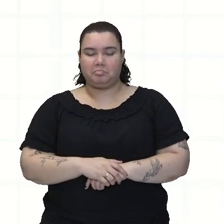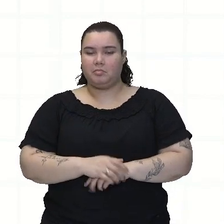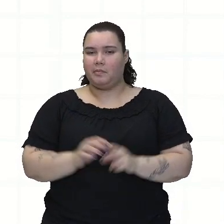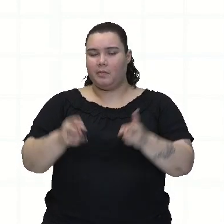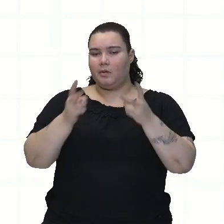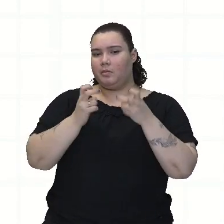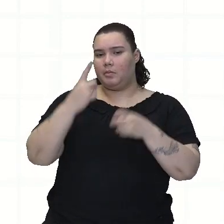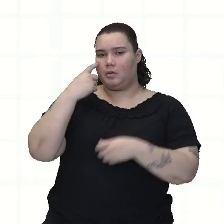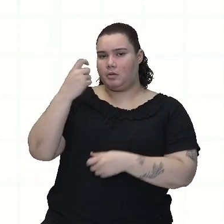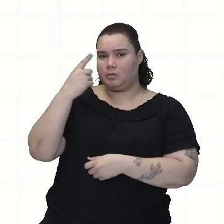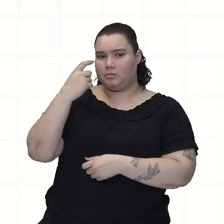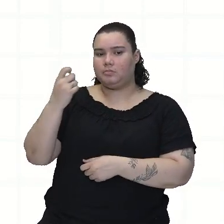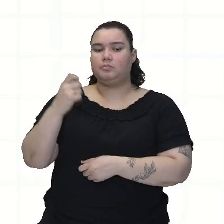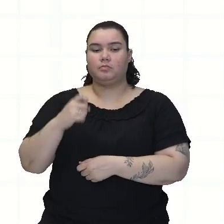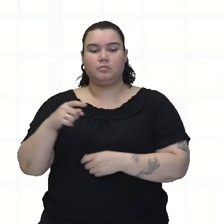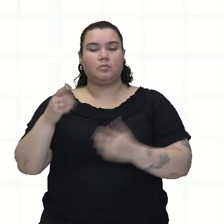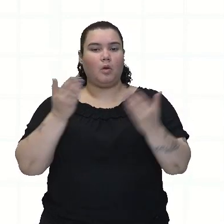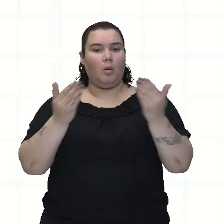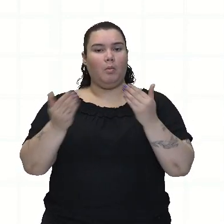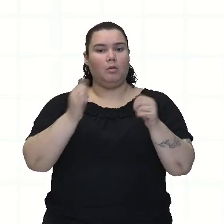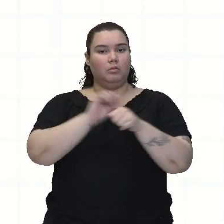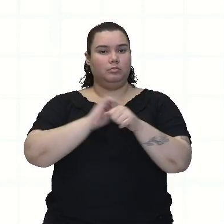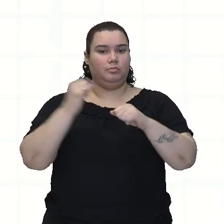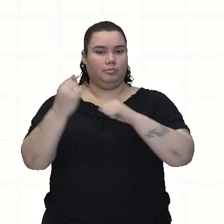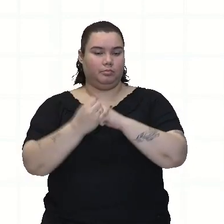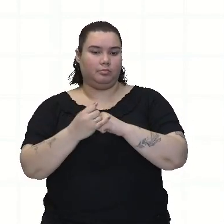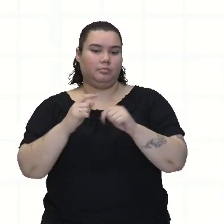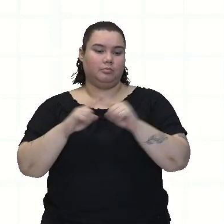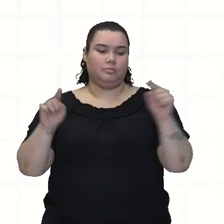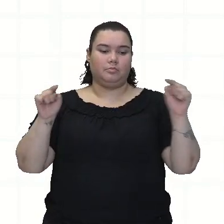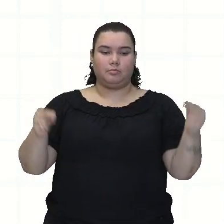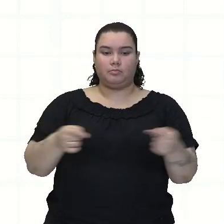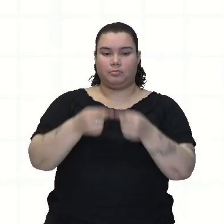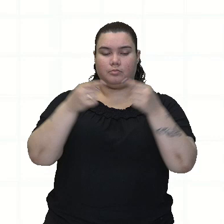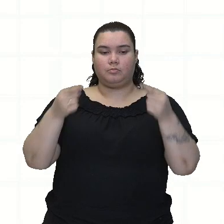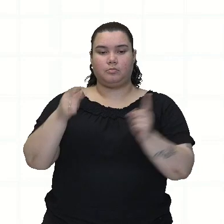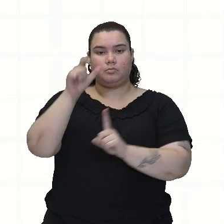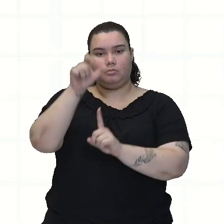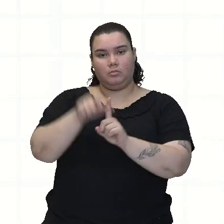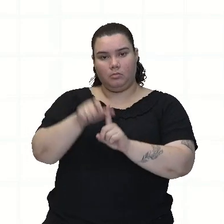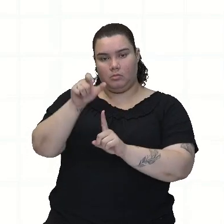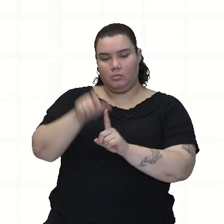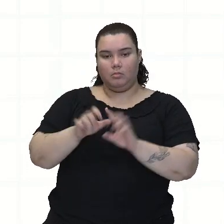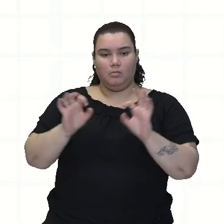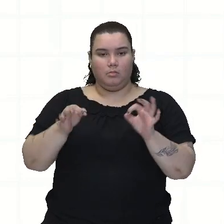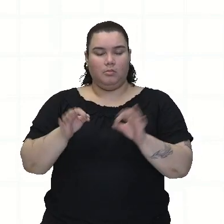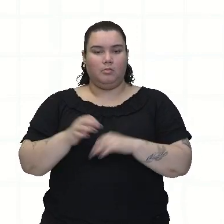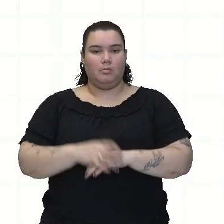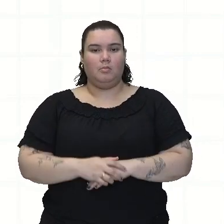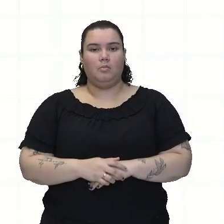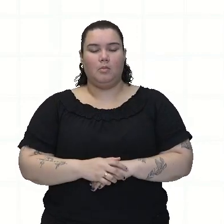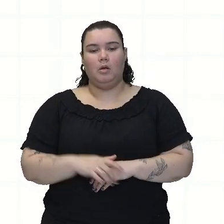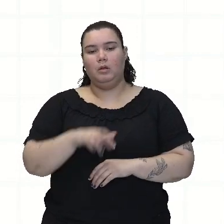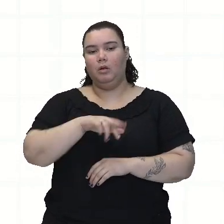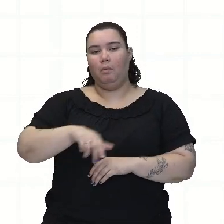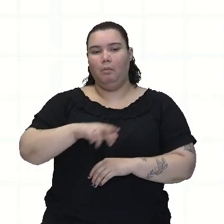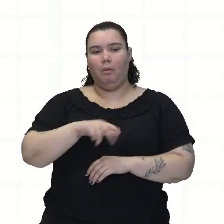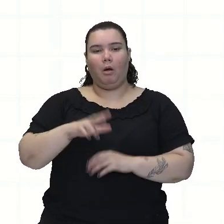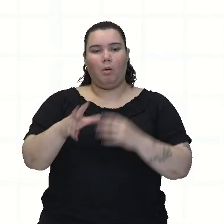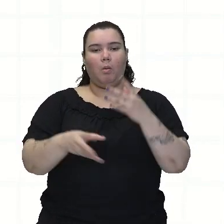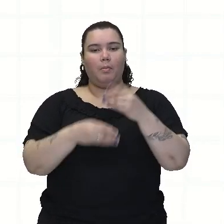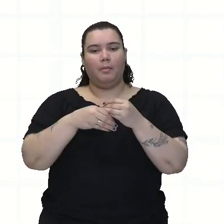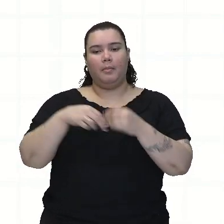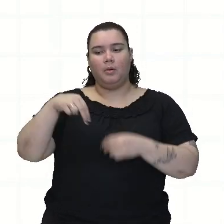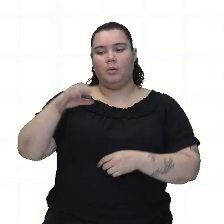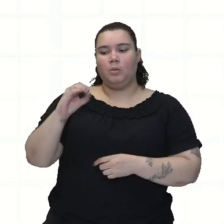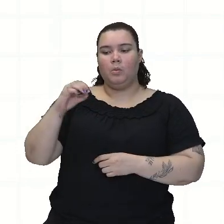vai também funcionar como um adjetivo, mas diretamente ligado ao sujeito. Não vai ser como no complemento nominal, em que nós temos